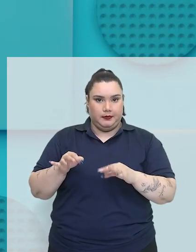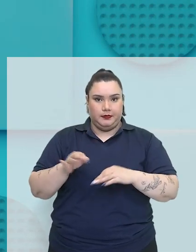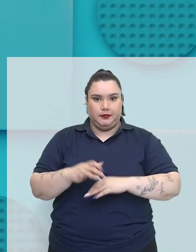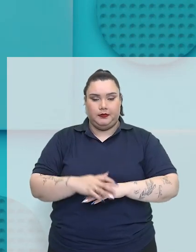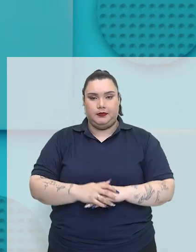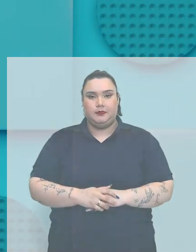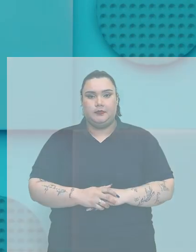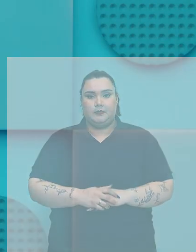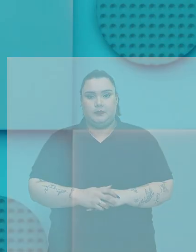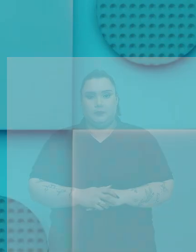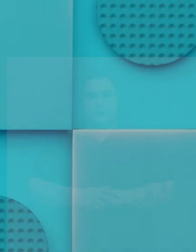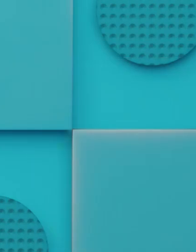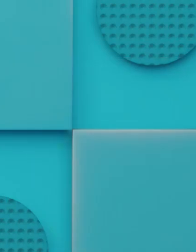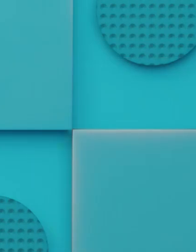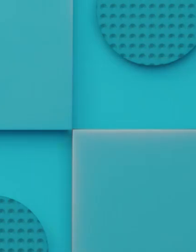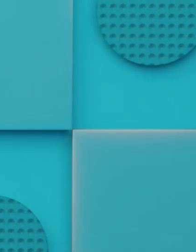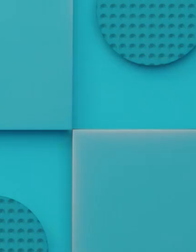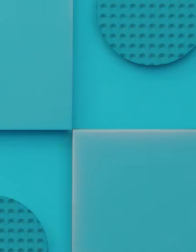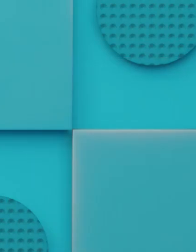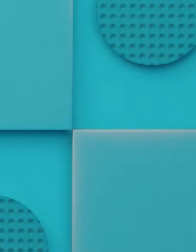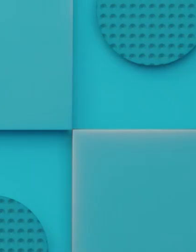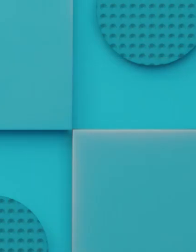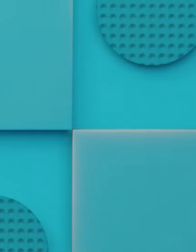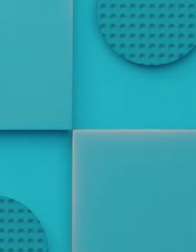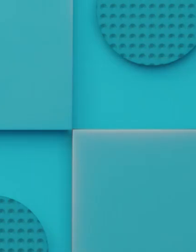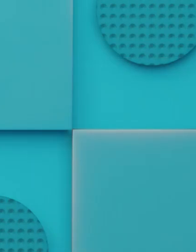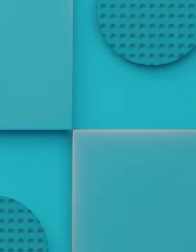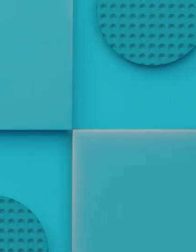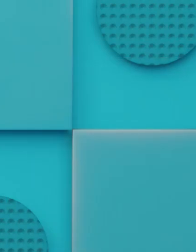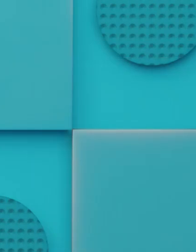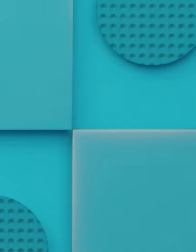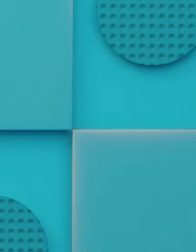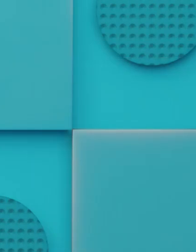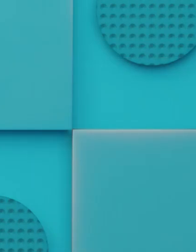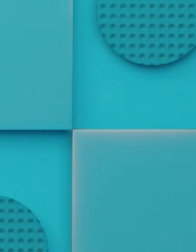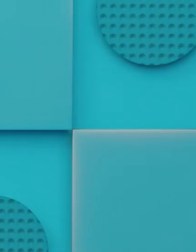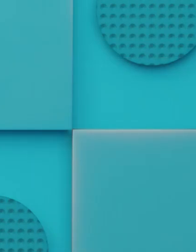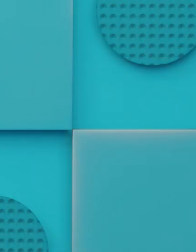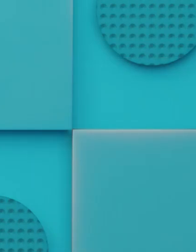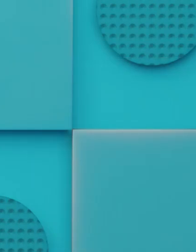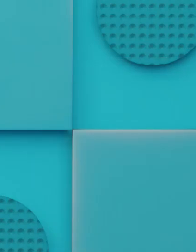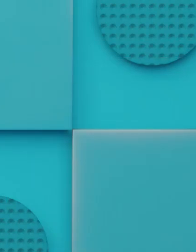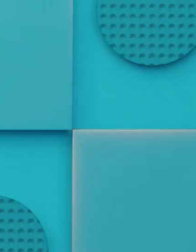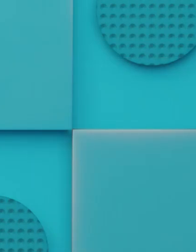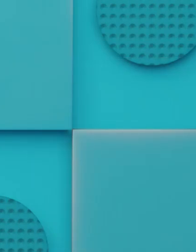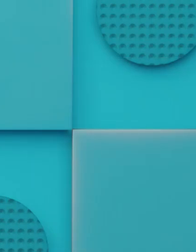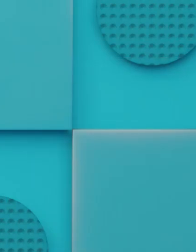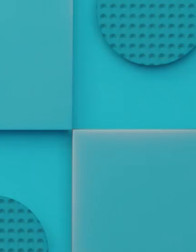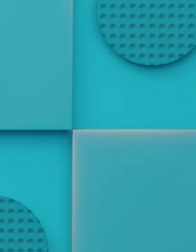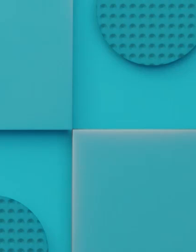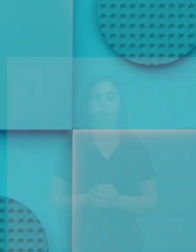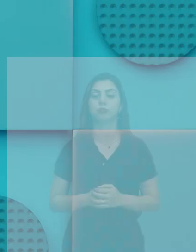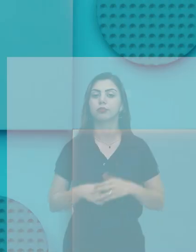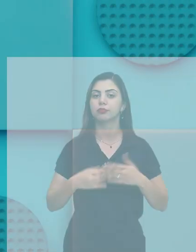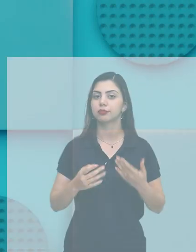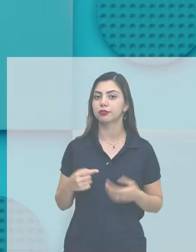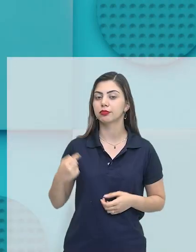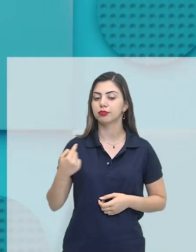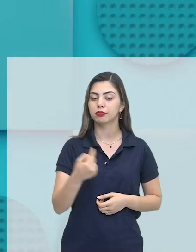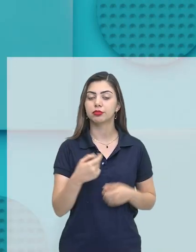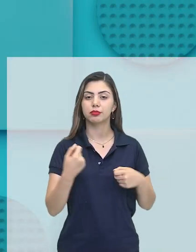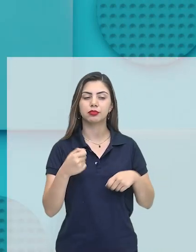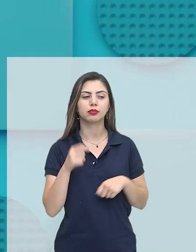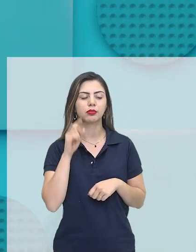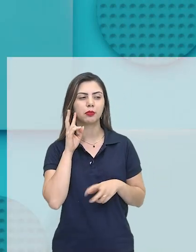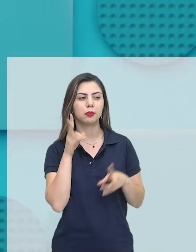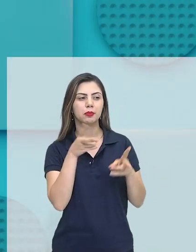aí, nós, como bons leitores, nós precisamos entender o que significa o desenho, a imagem que